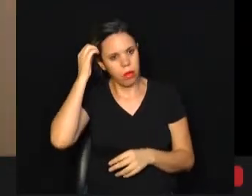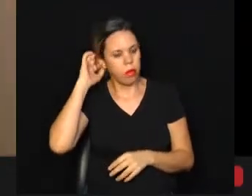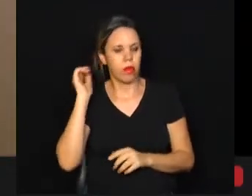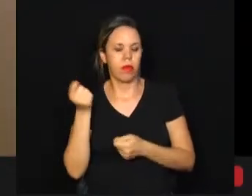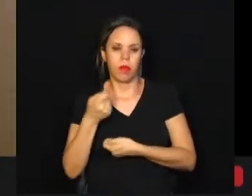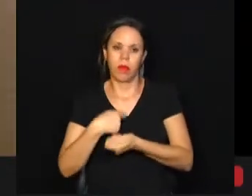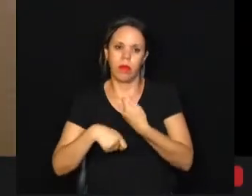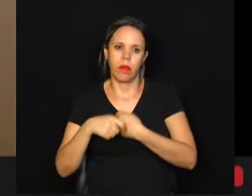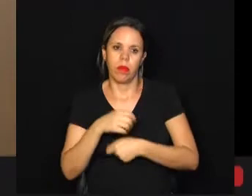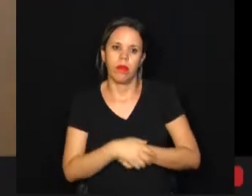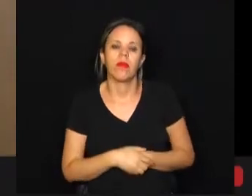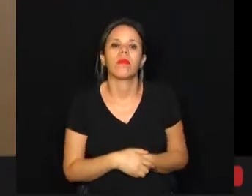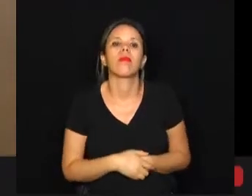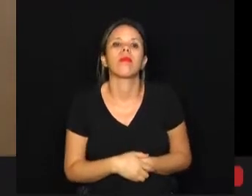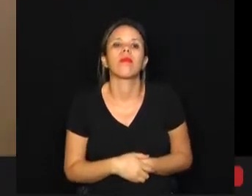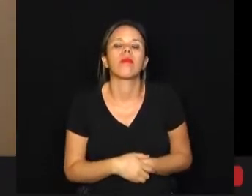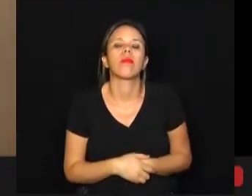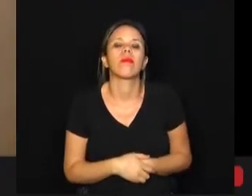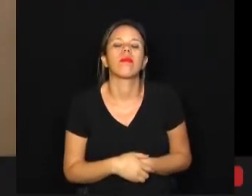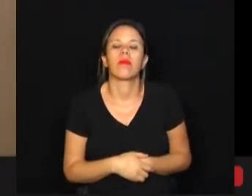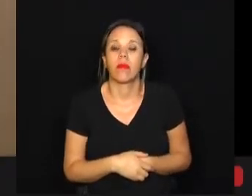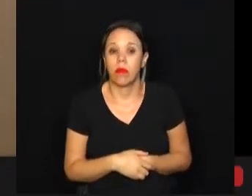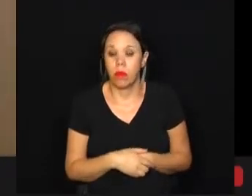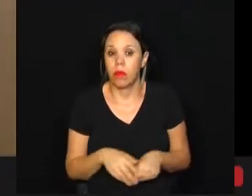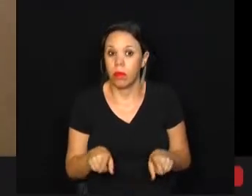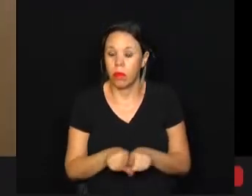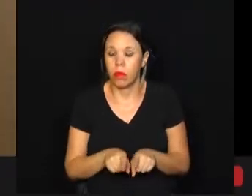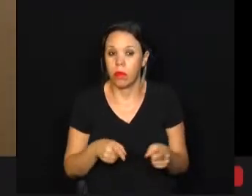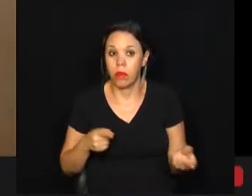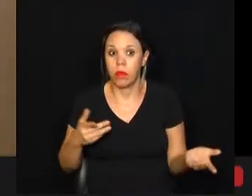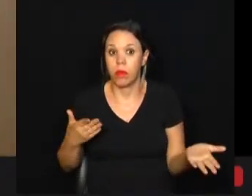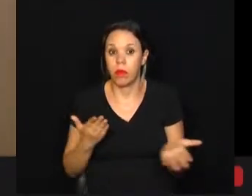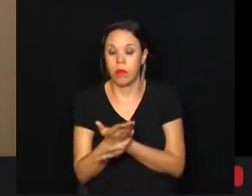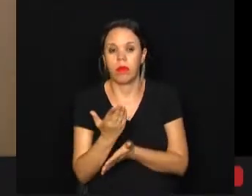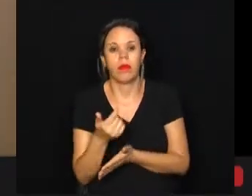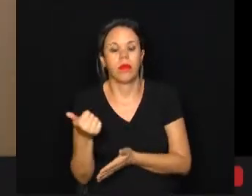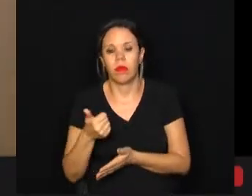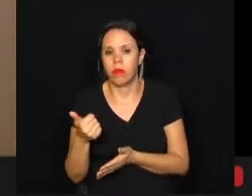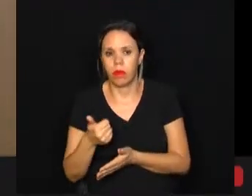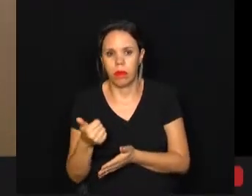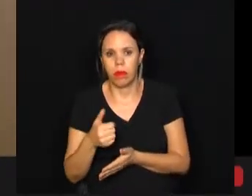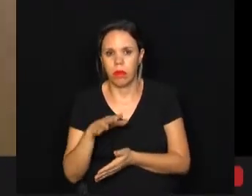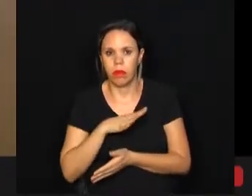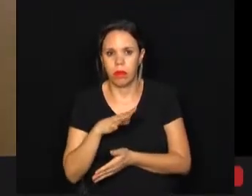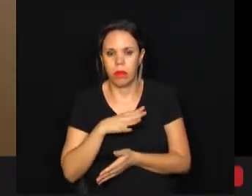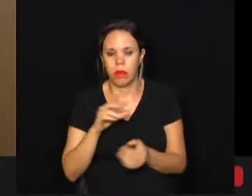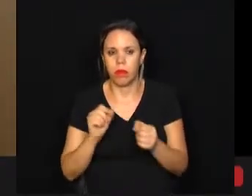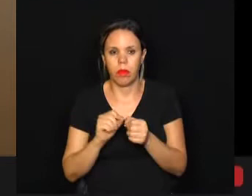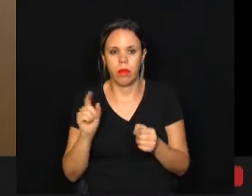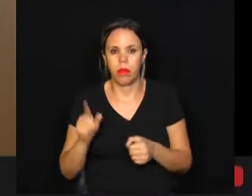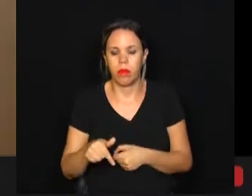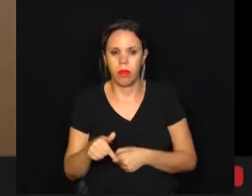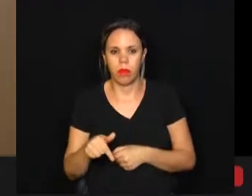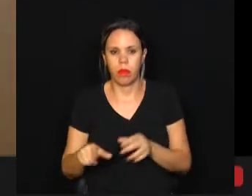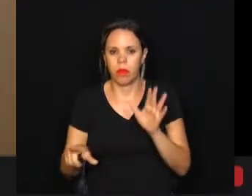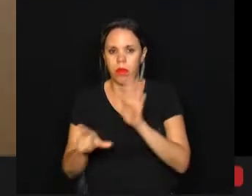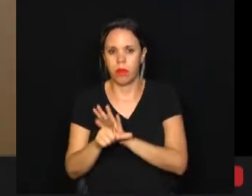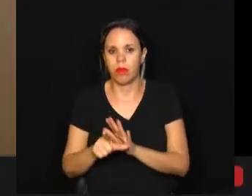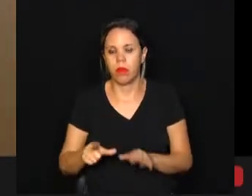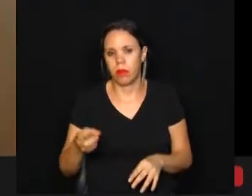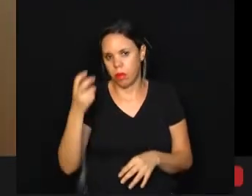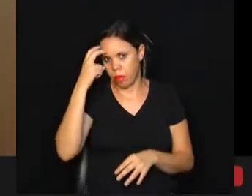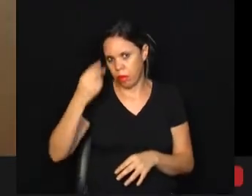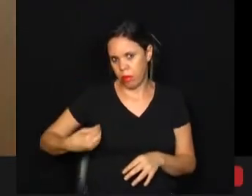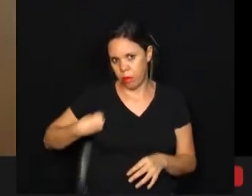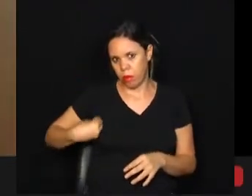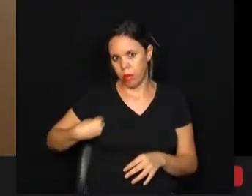administrativa. Ela também aprovou, e foi a primeira cidade que fez isso, a Lei Cultura Viva,